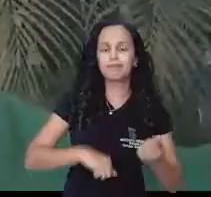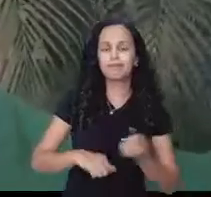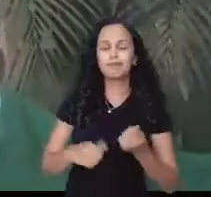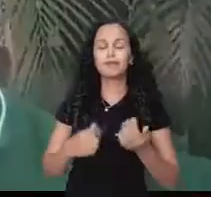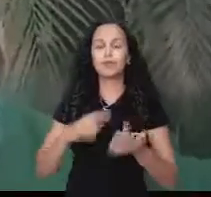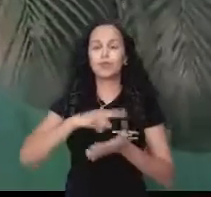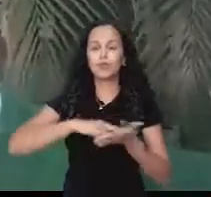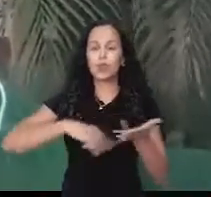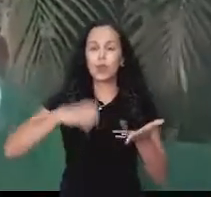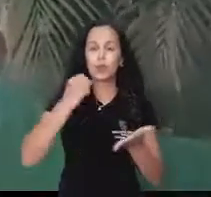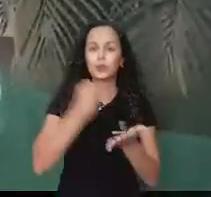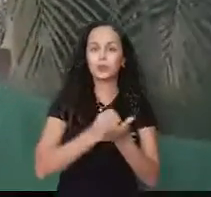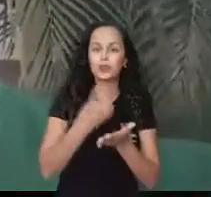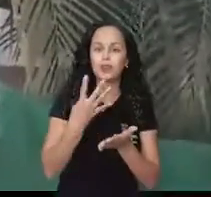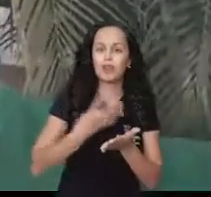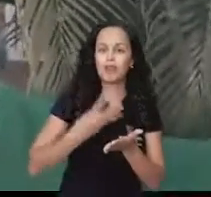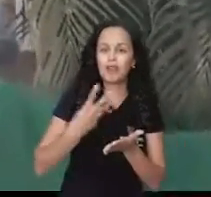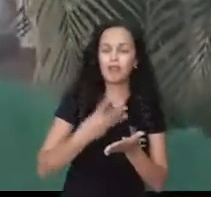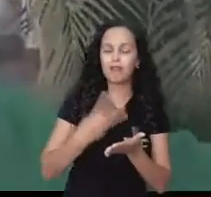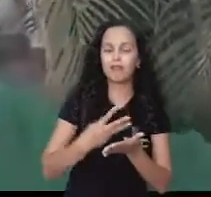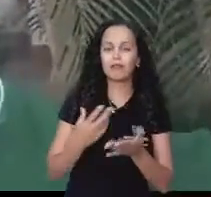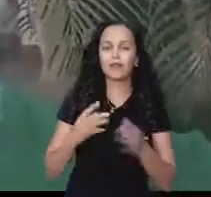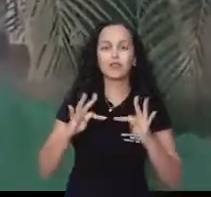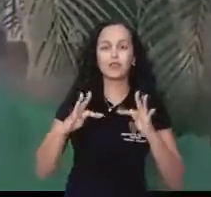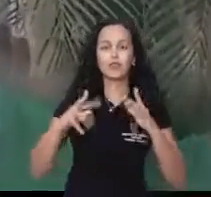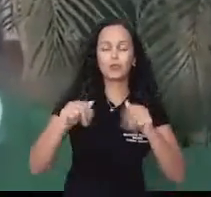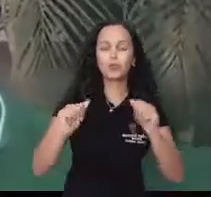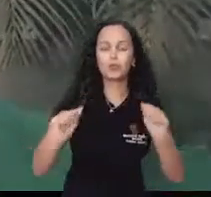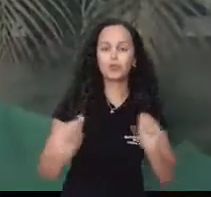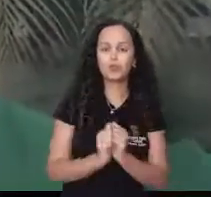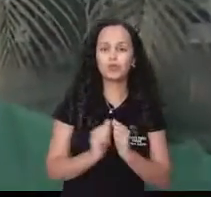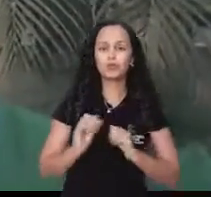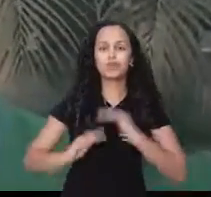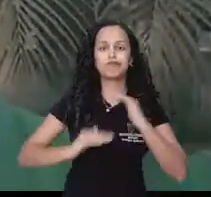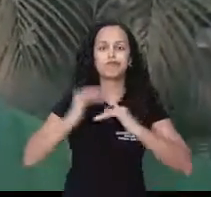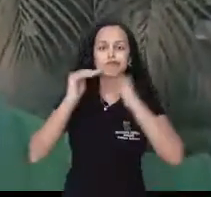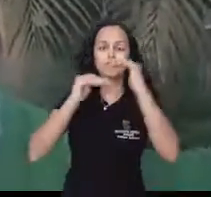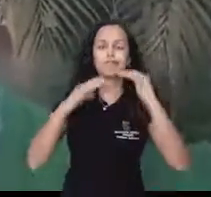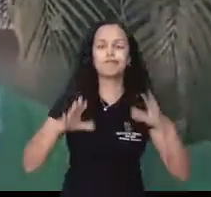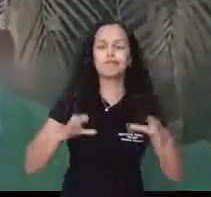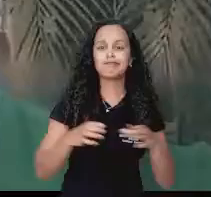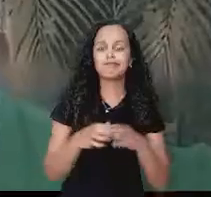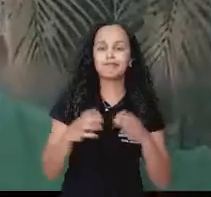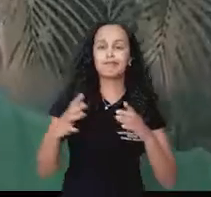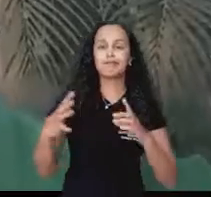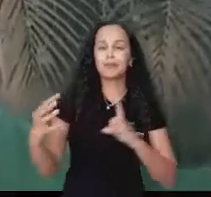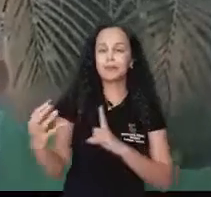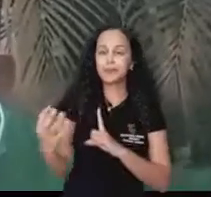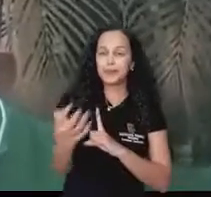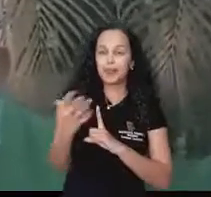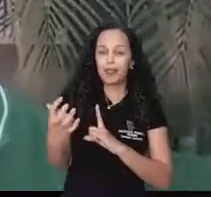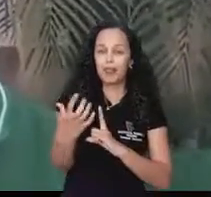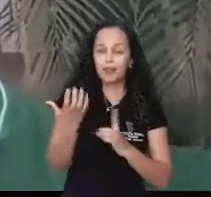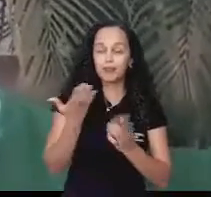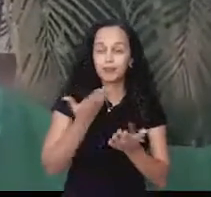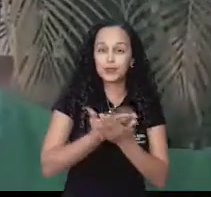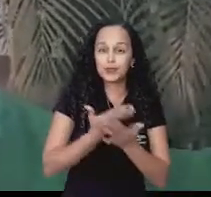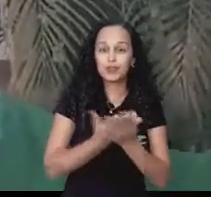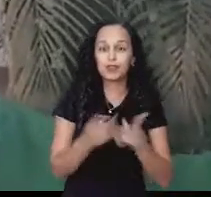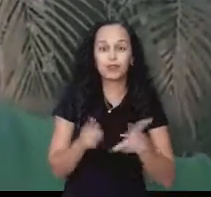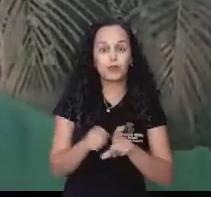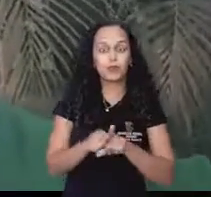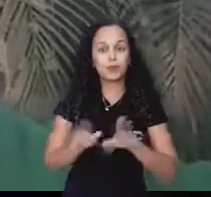servidores administrativos, os terceirizados e todos aqueles que compõem um desenvolvimento coletivo. Isso nos inspirava muito